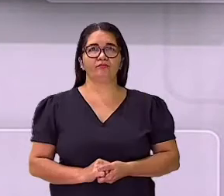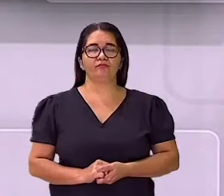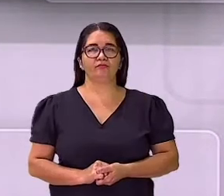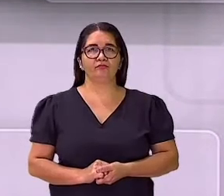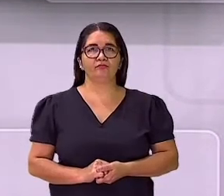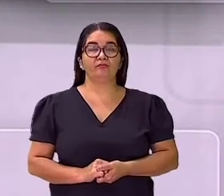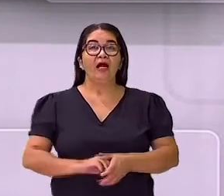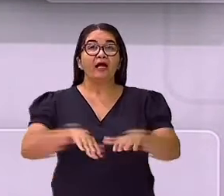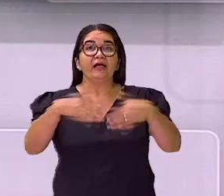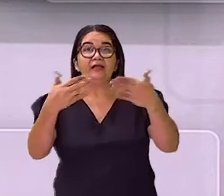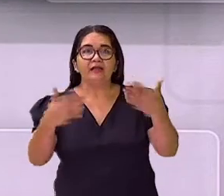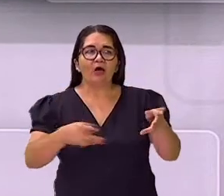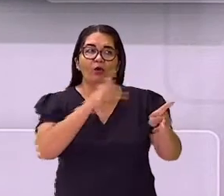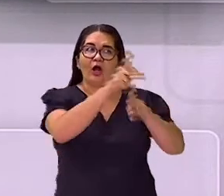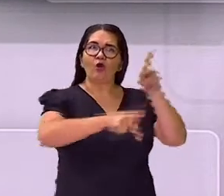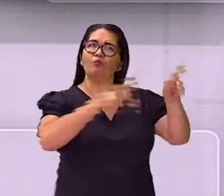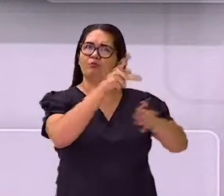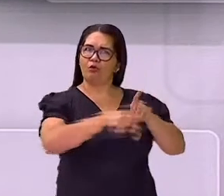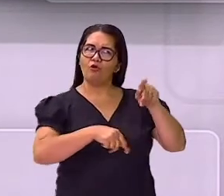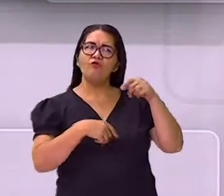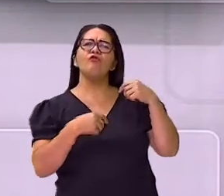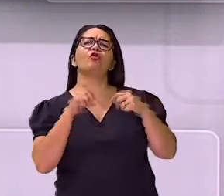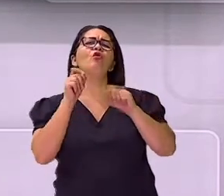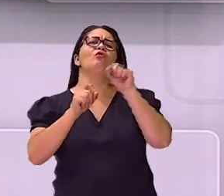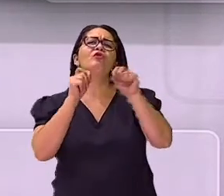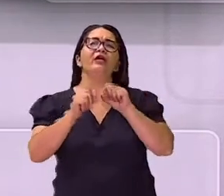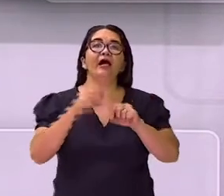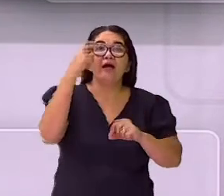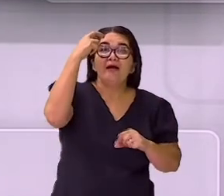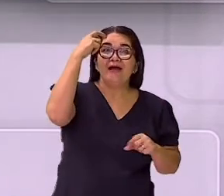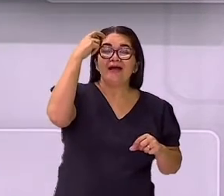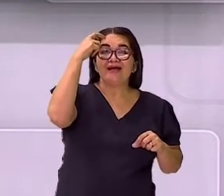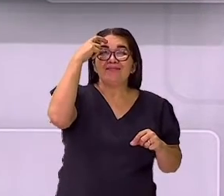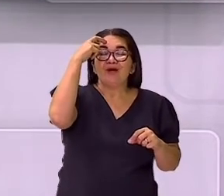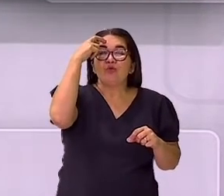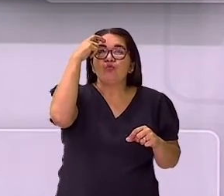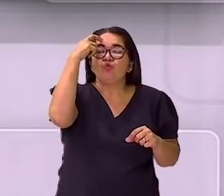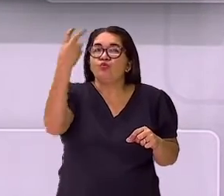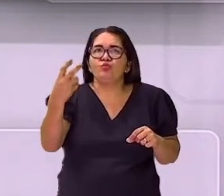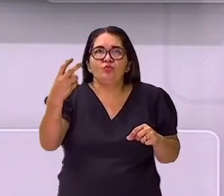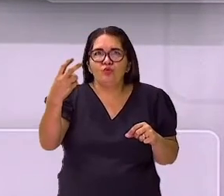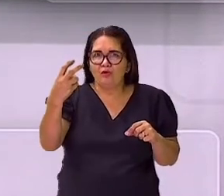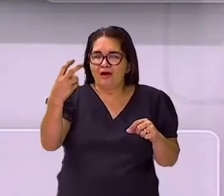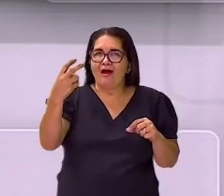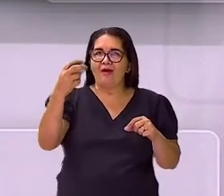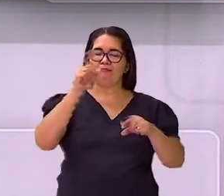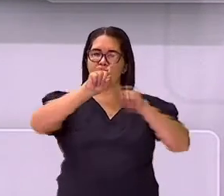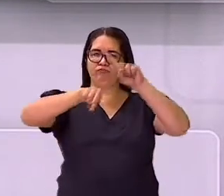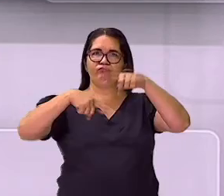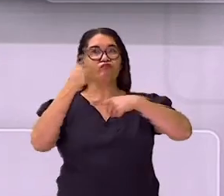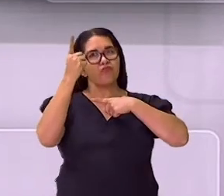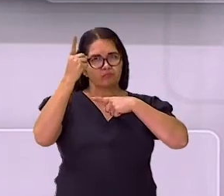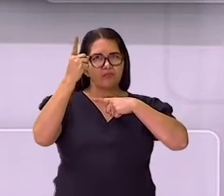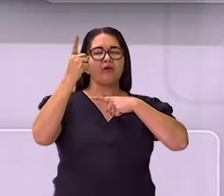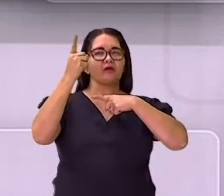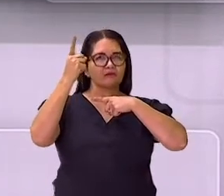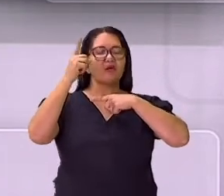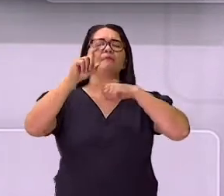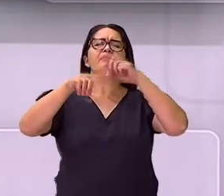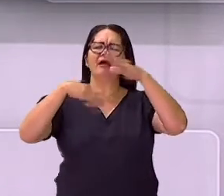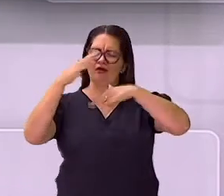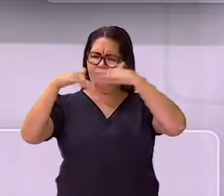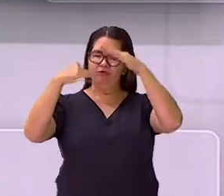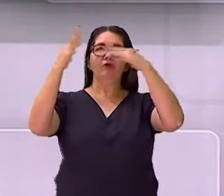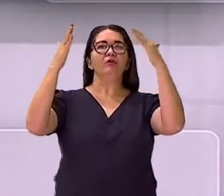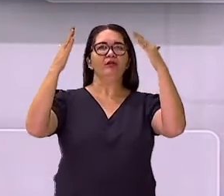darico. Era um povo bem aculturado, então tinha uma noção de cultura até pelo longo contato